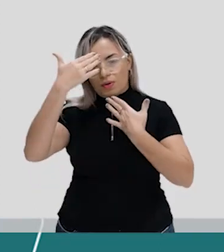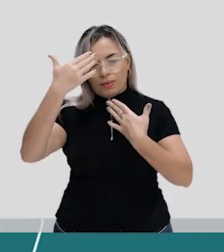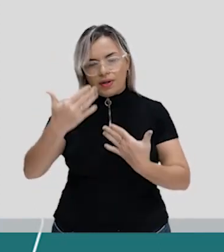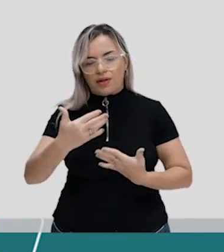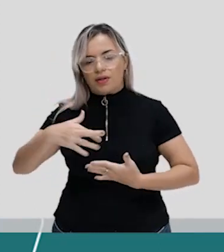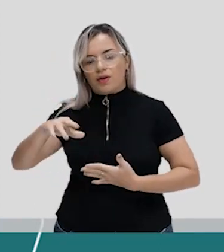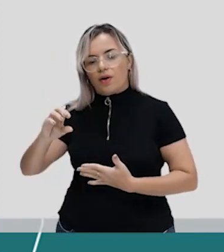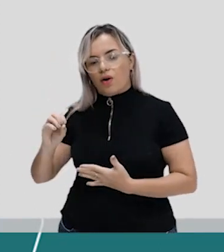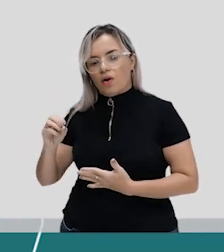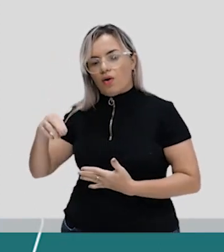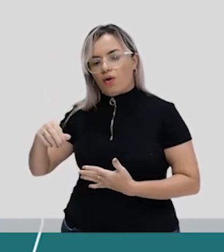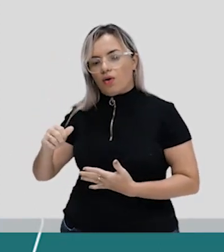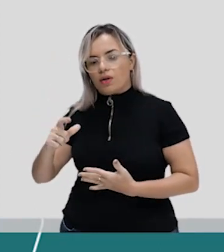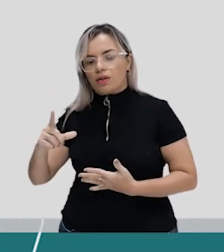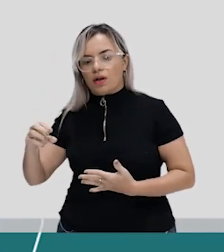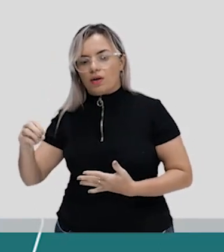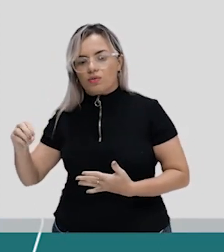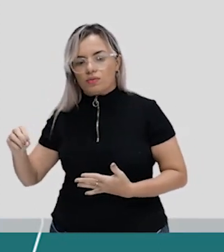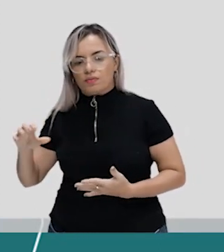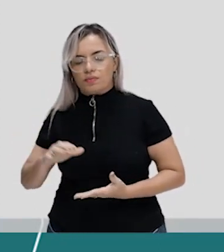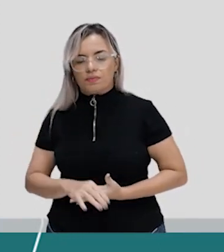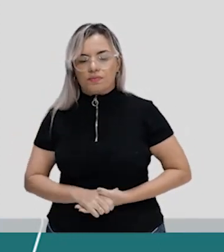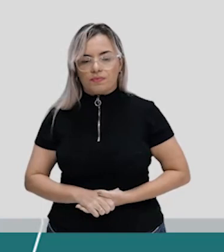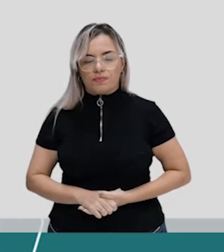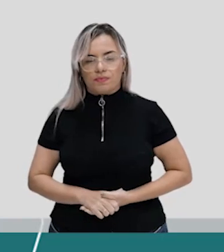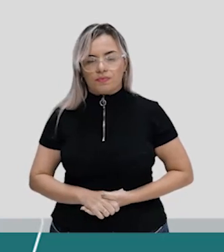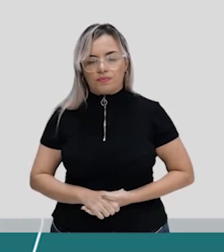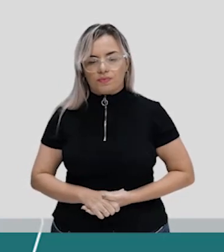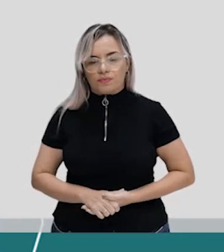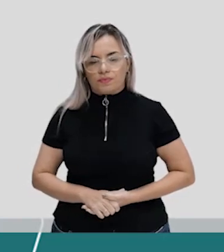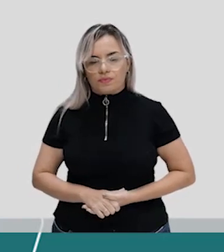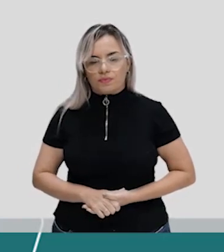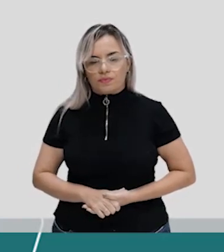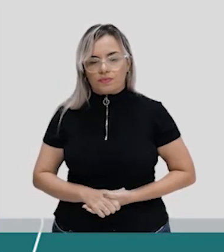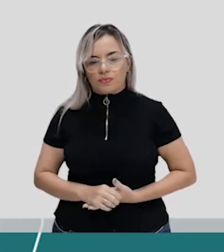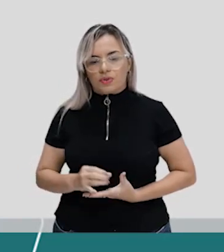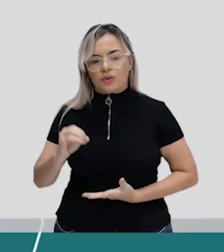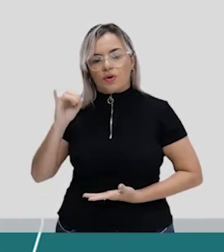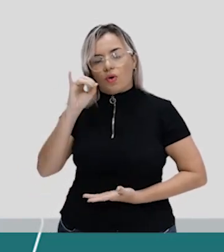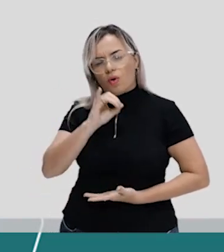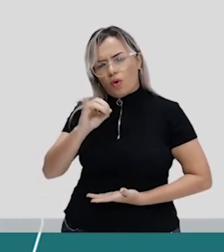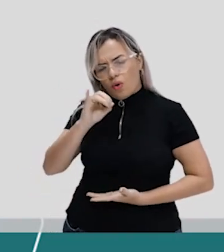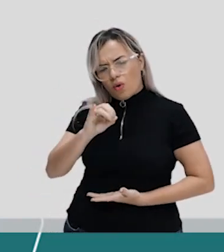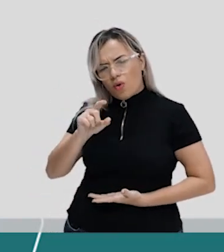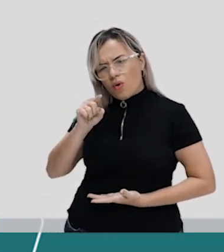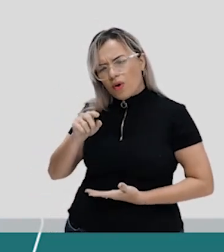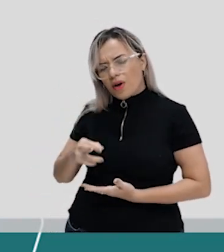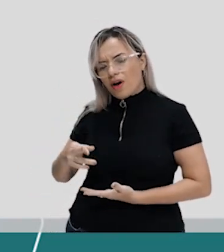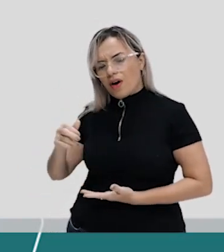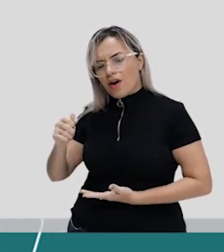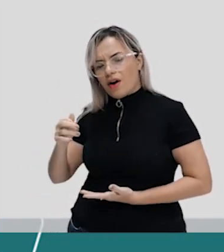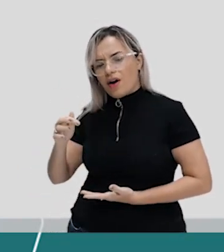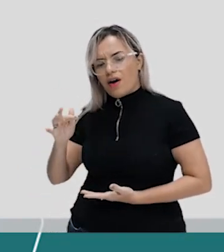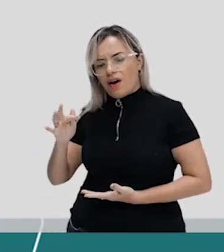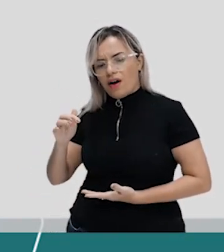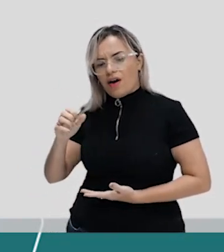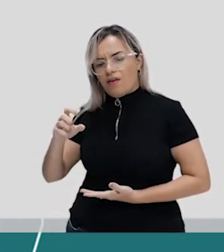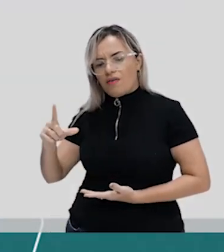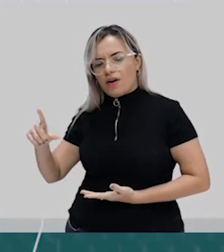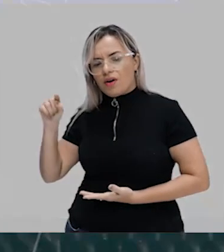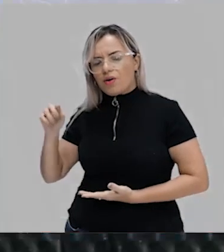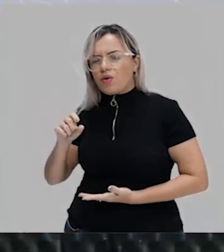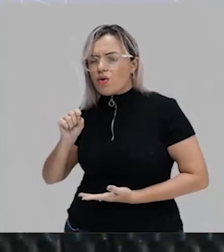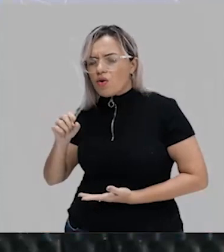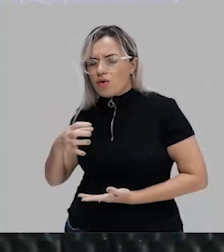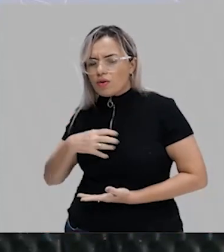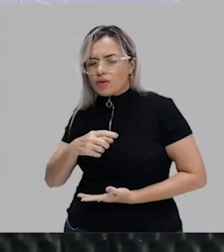Ronaldo. Olá, Rafael, como estás? Oi, Rafael, como está? Vou tirando.